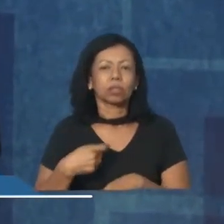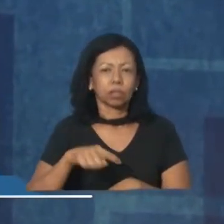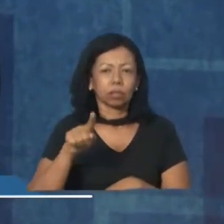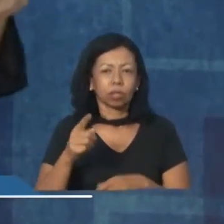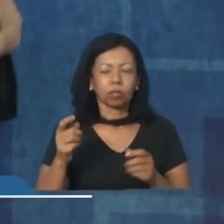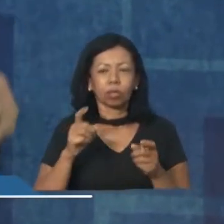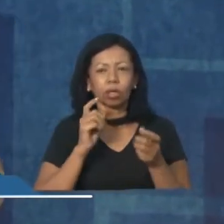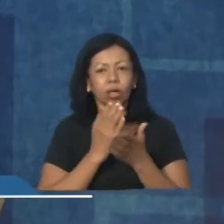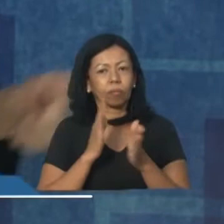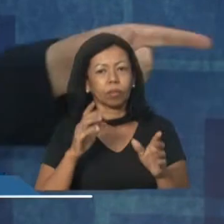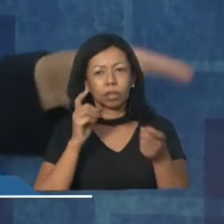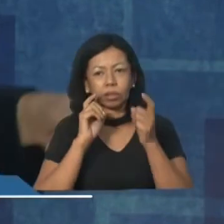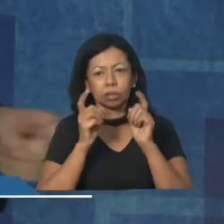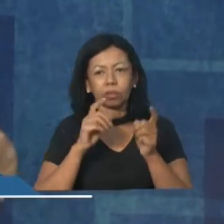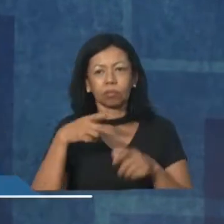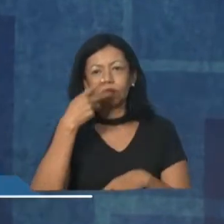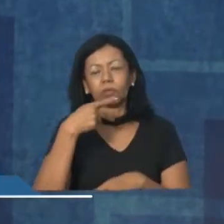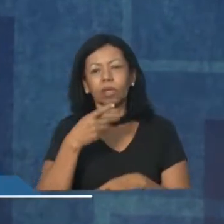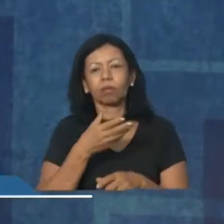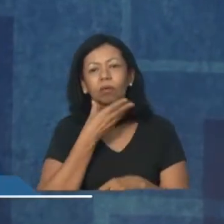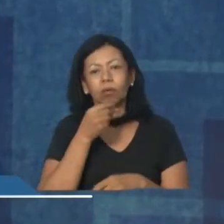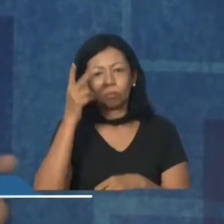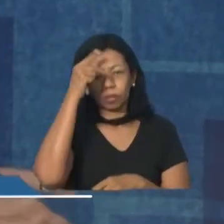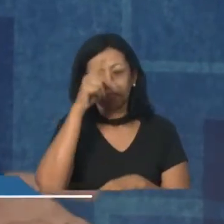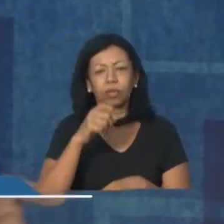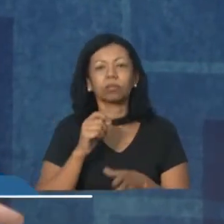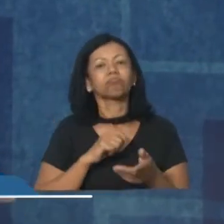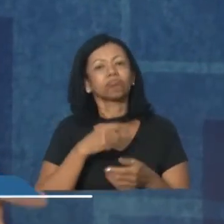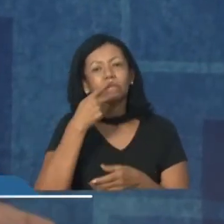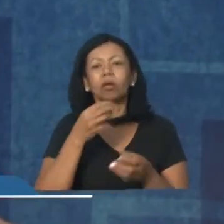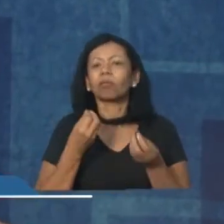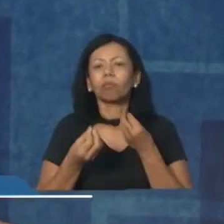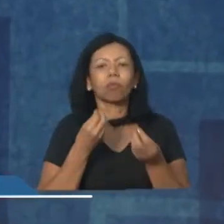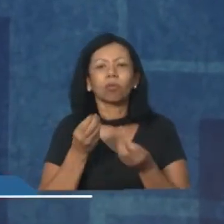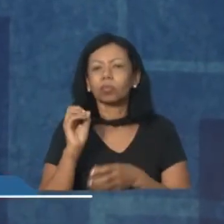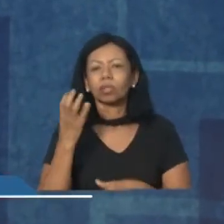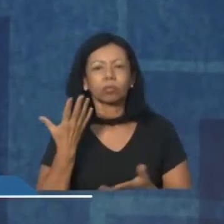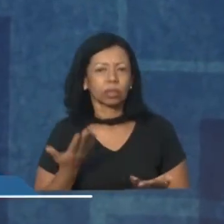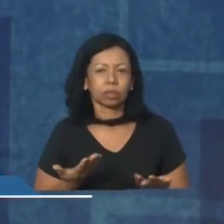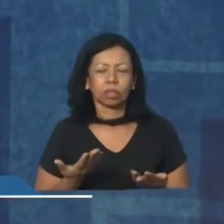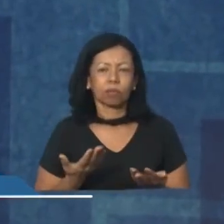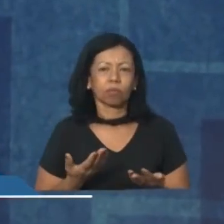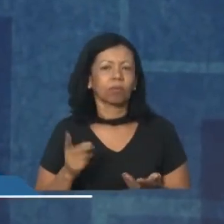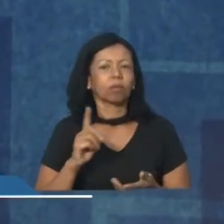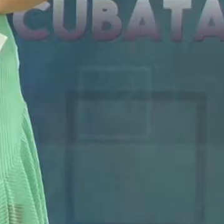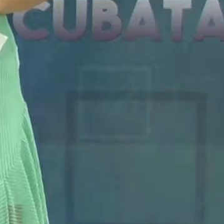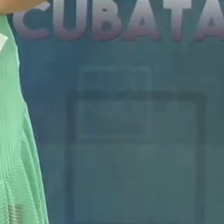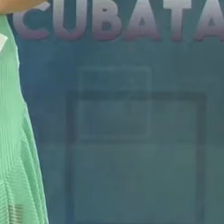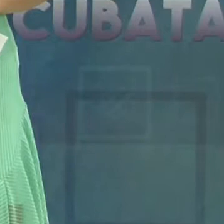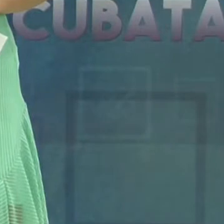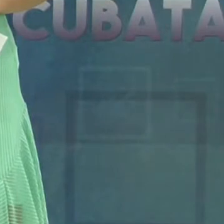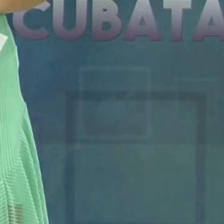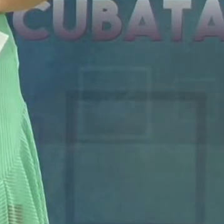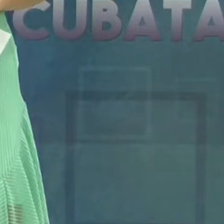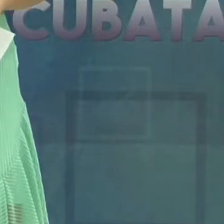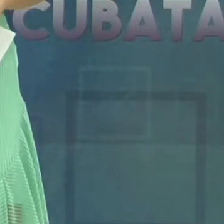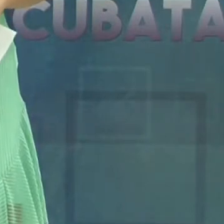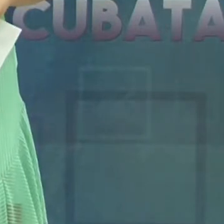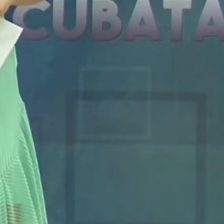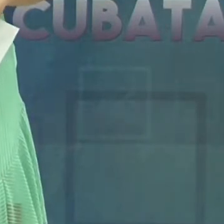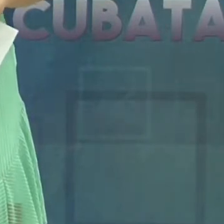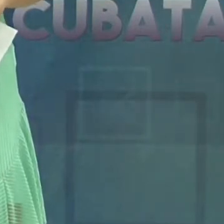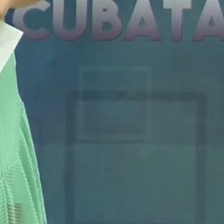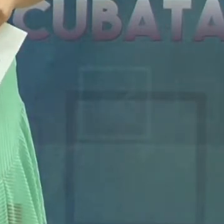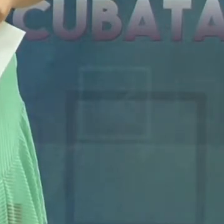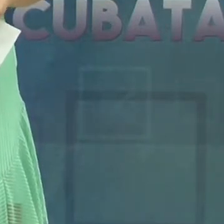a sessão, para falar com o prefeito, e uma das pautas é isso. Como isso acontecer? Né? É inadmissível esse tipo. O